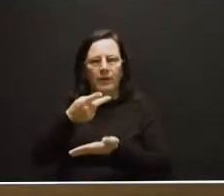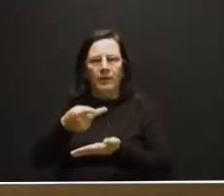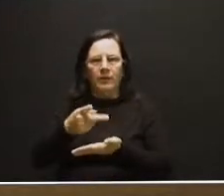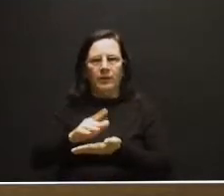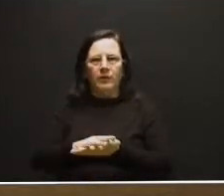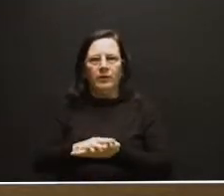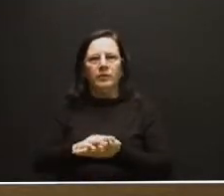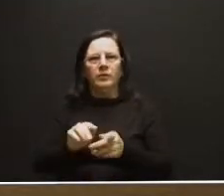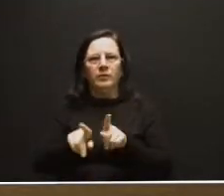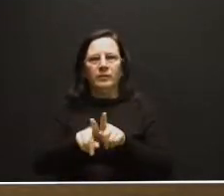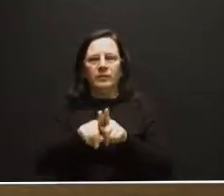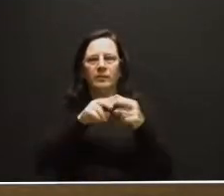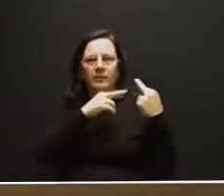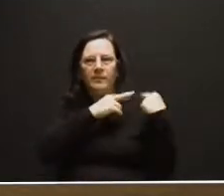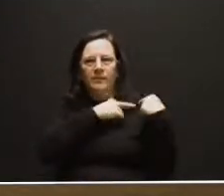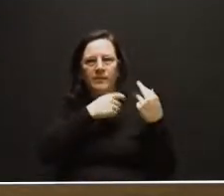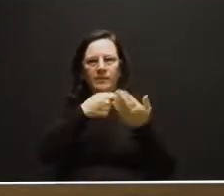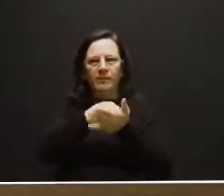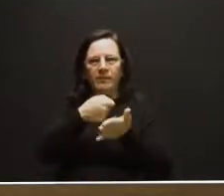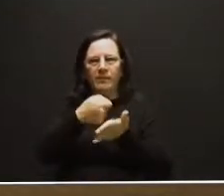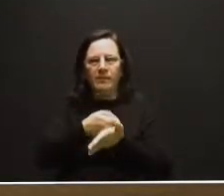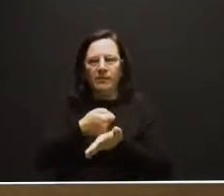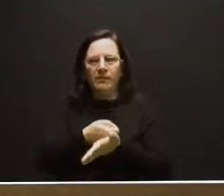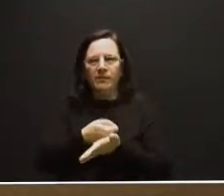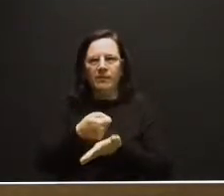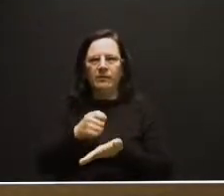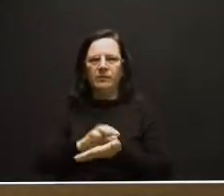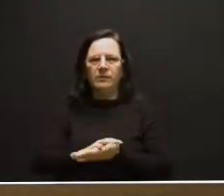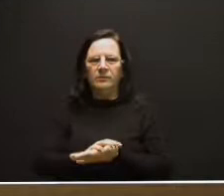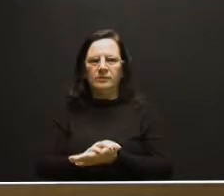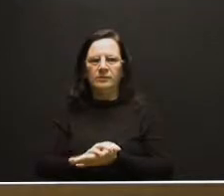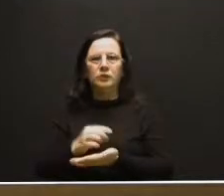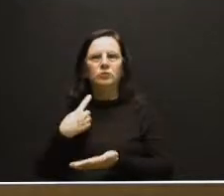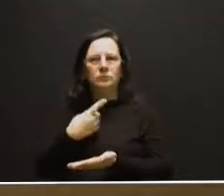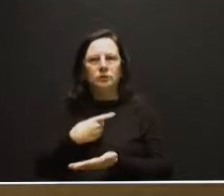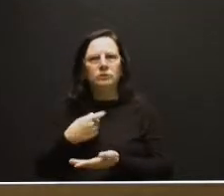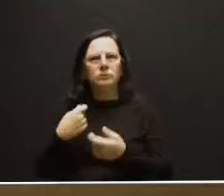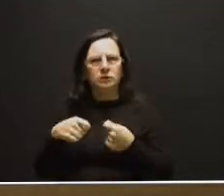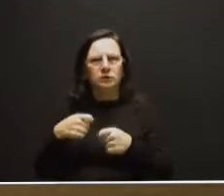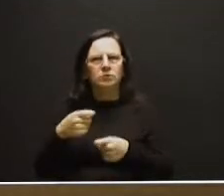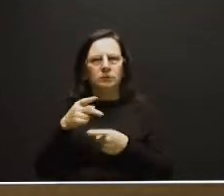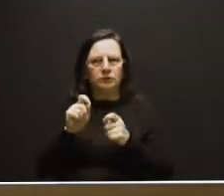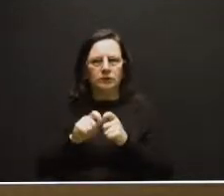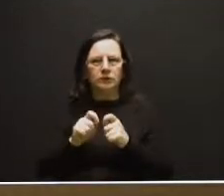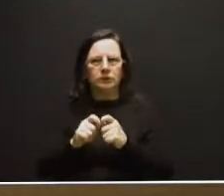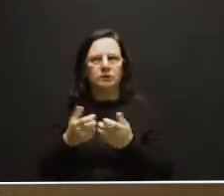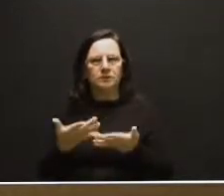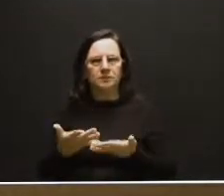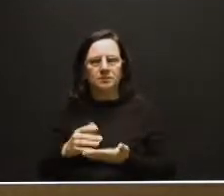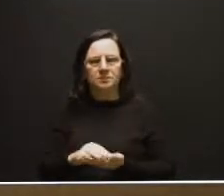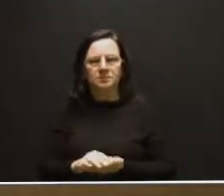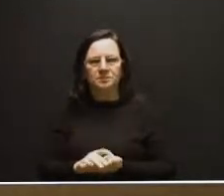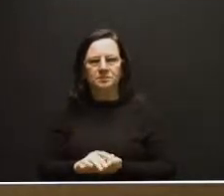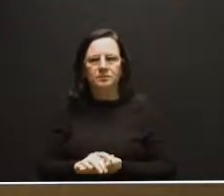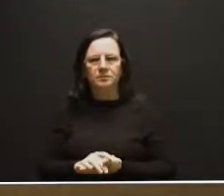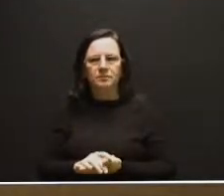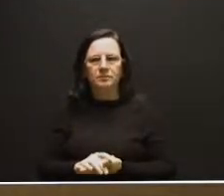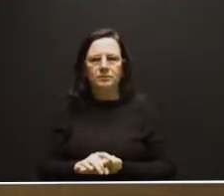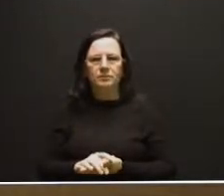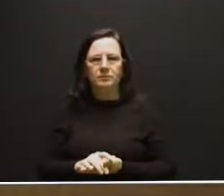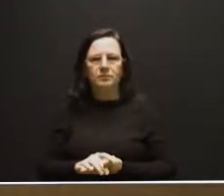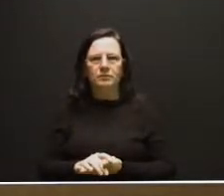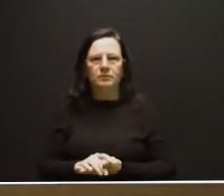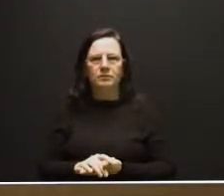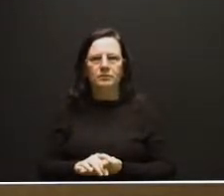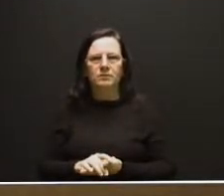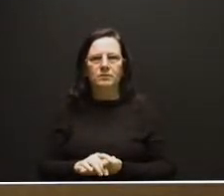responsabilidade fez uma cobrança permanente cobrança essa que nós temos feito o vereador e como falou acabamos